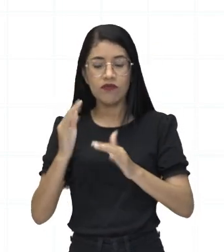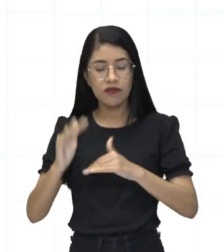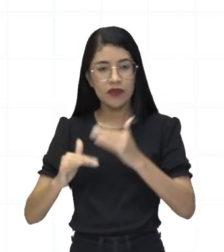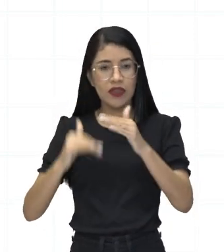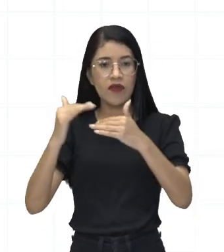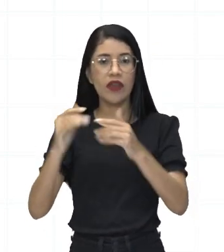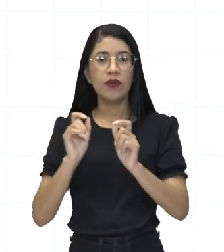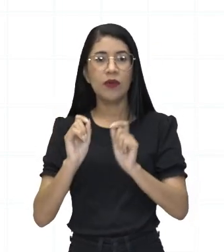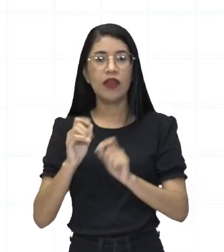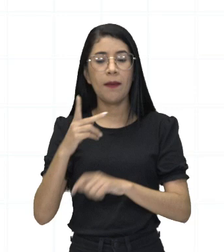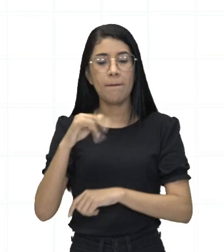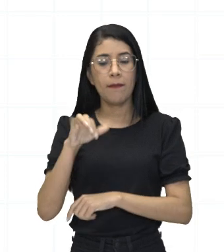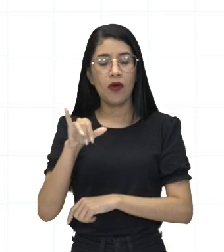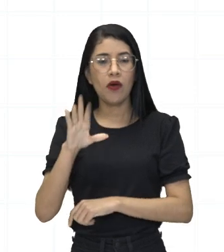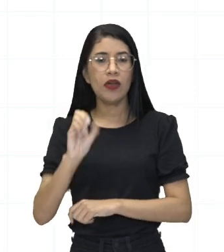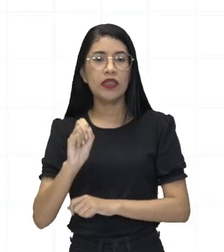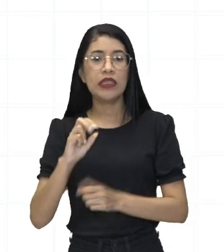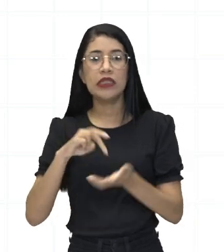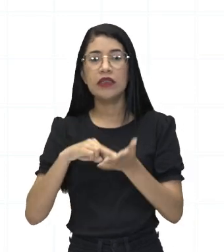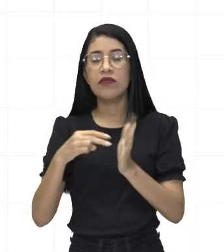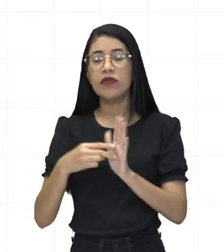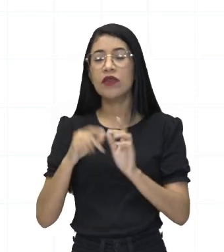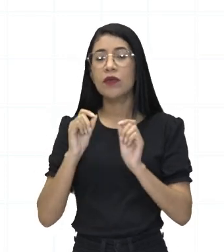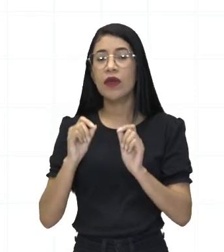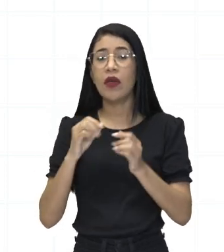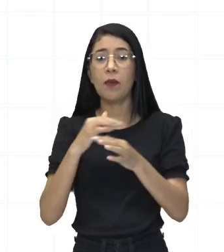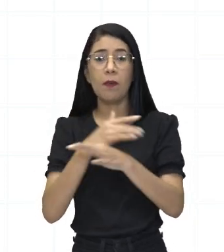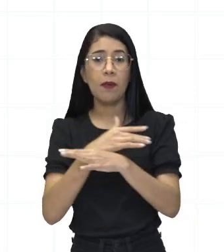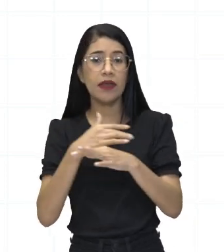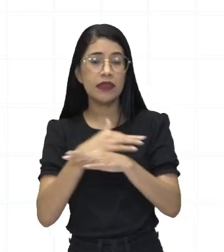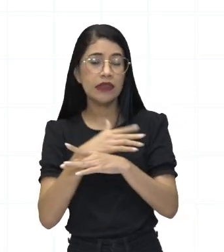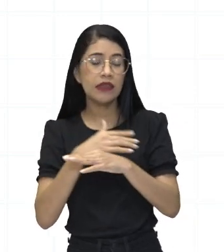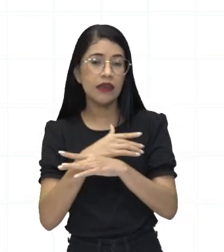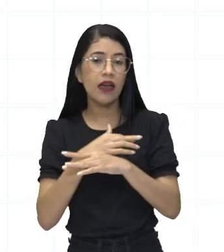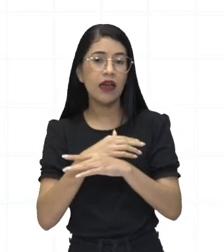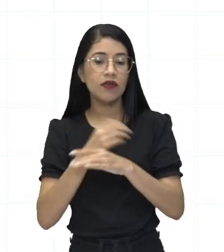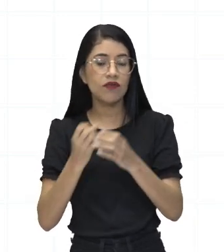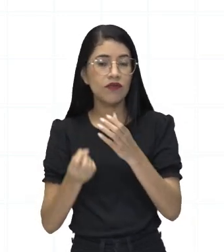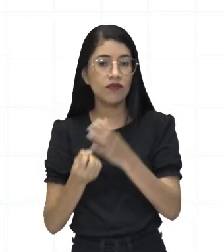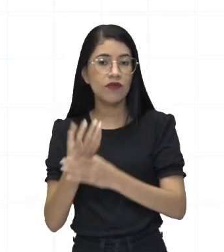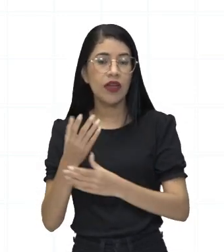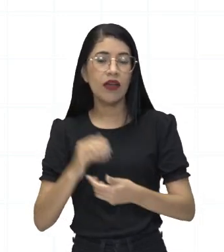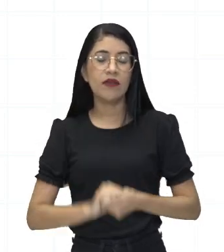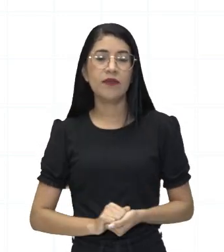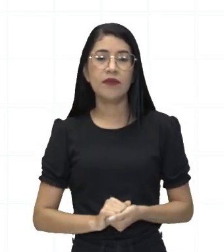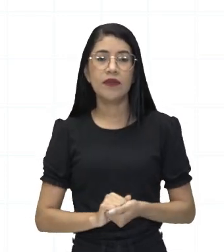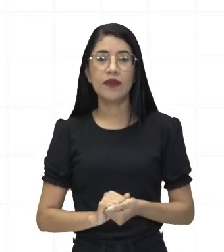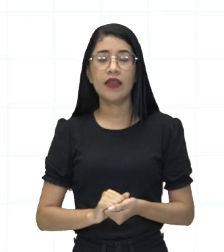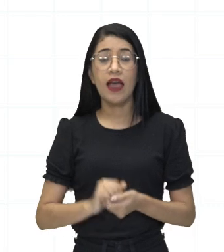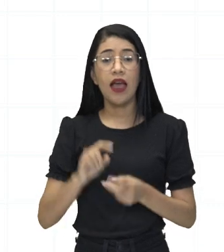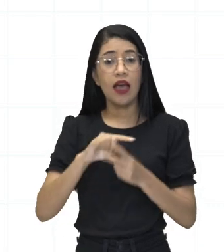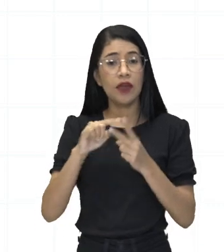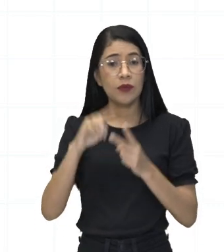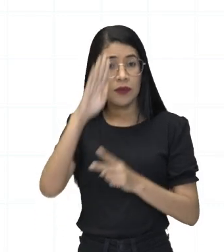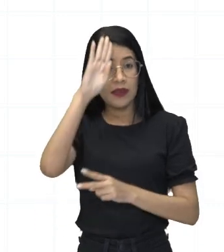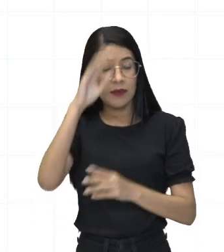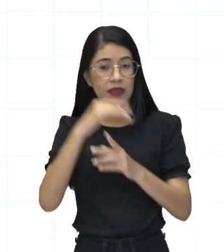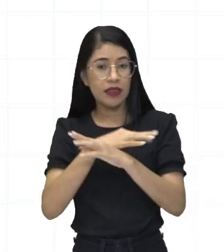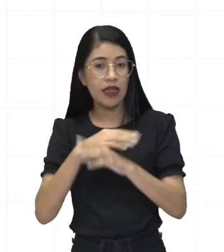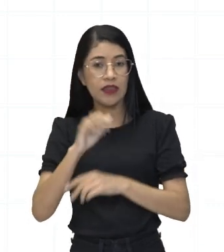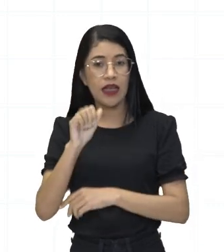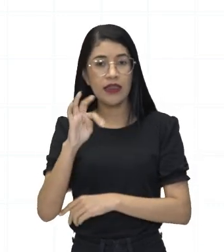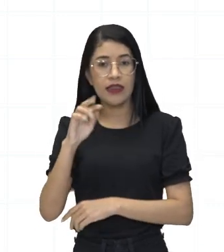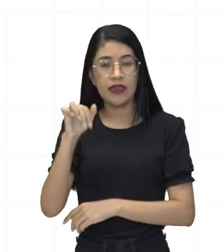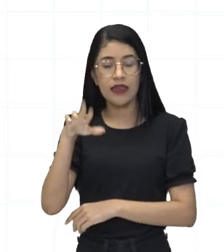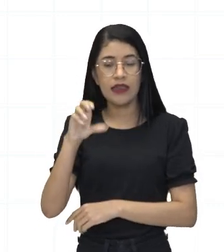da polis, que era a polis, uma cidade-estado, sendo que as duas principais foram